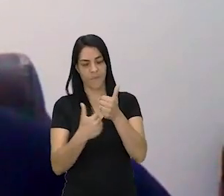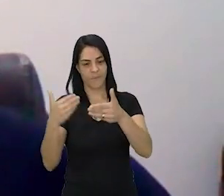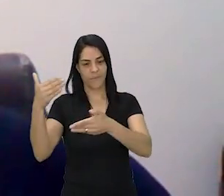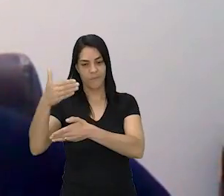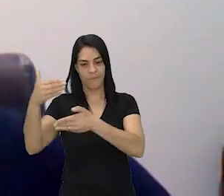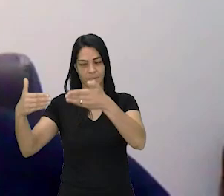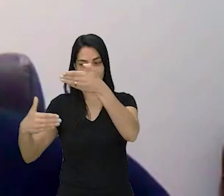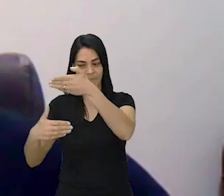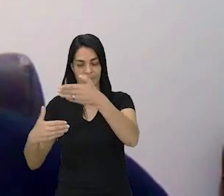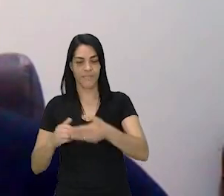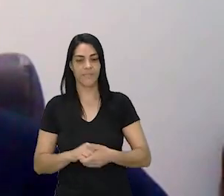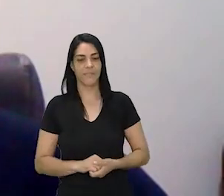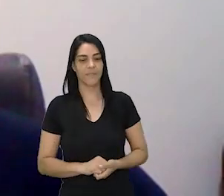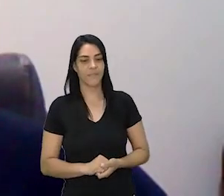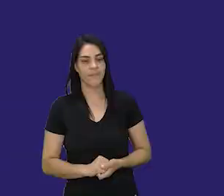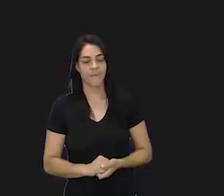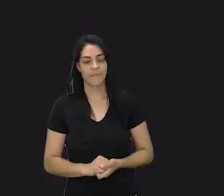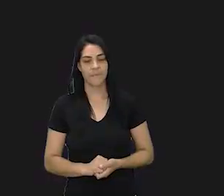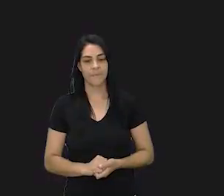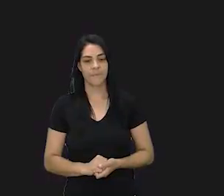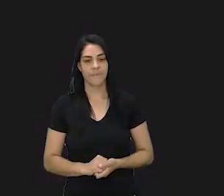slides.